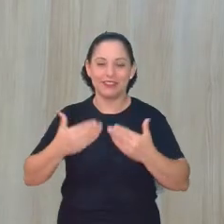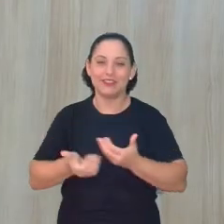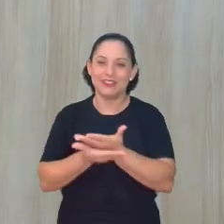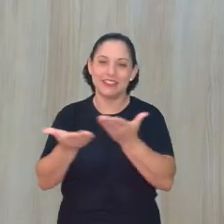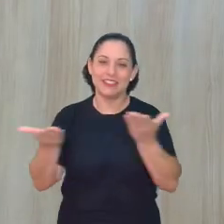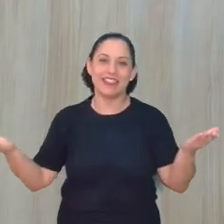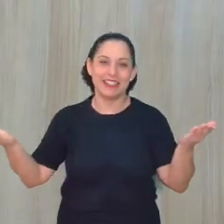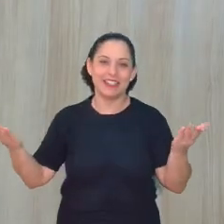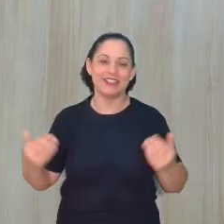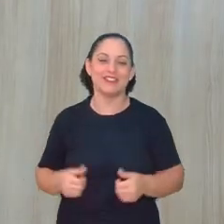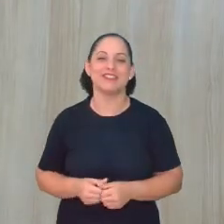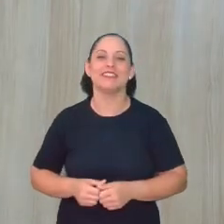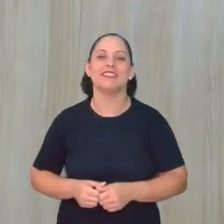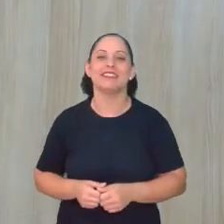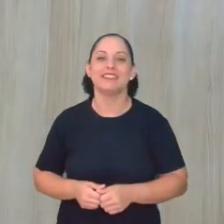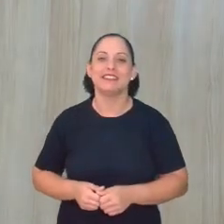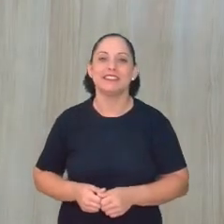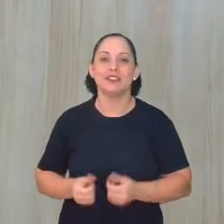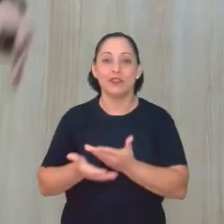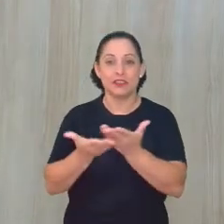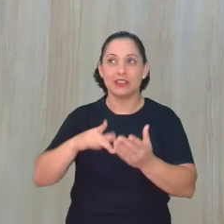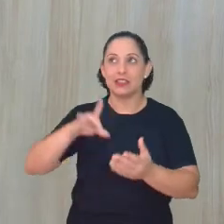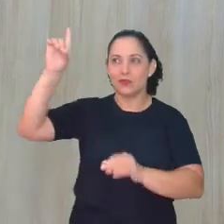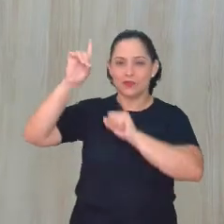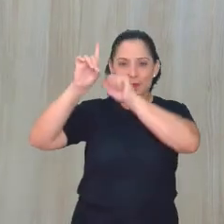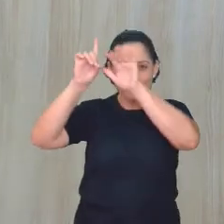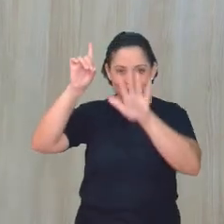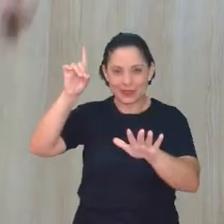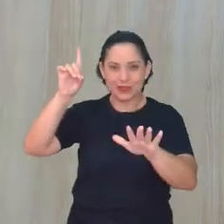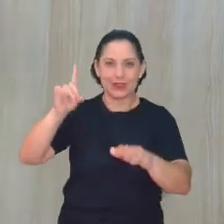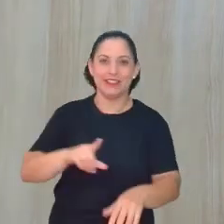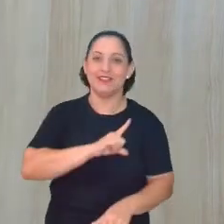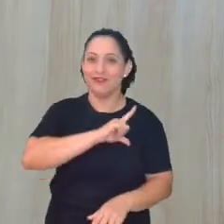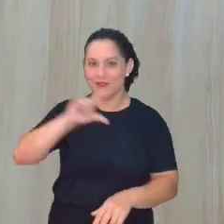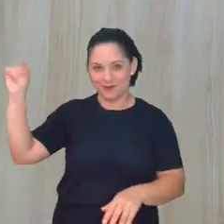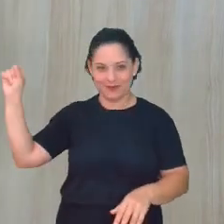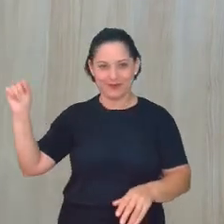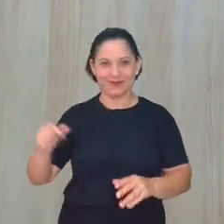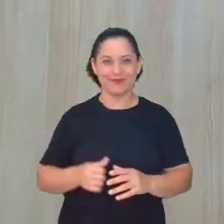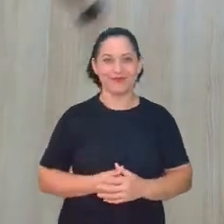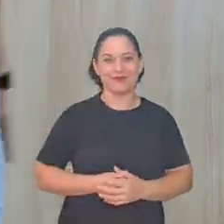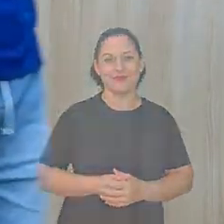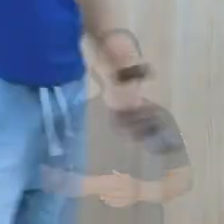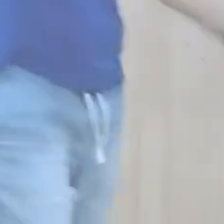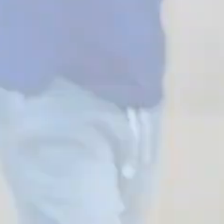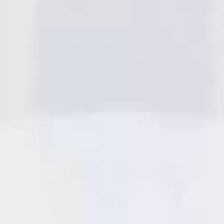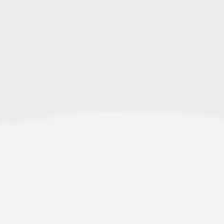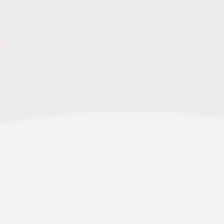Pessoal, um cheiro no seu coração. Fiquem com Deus. E fui!